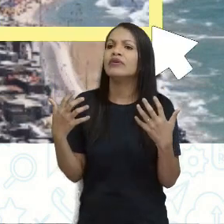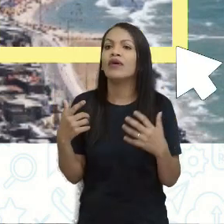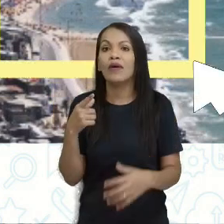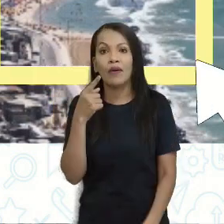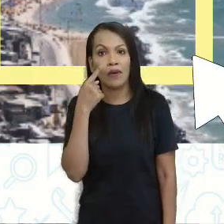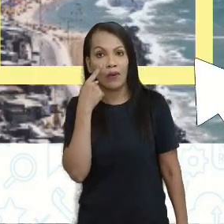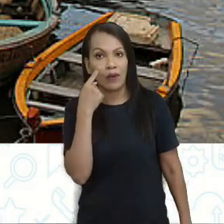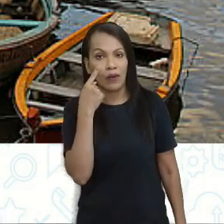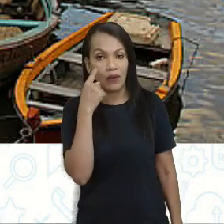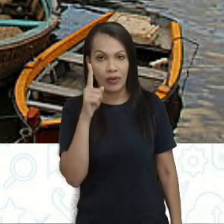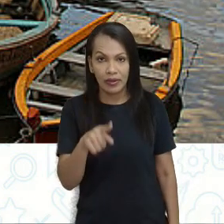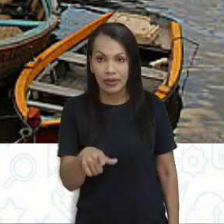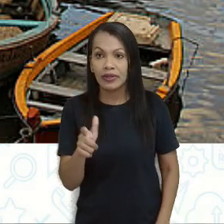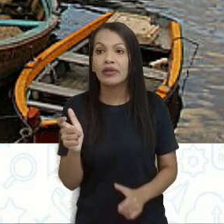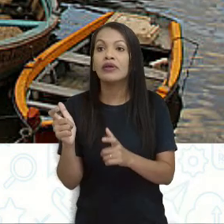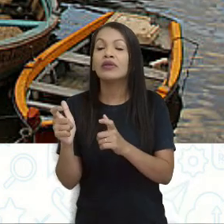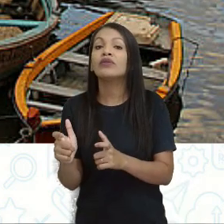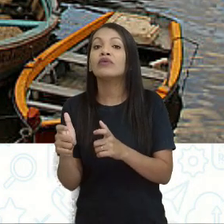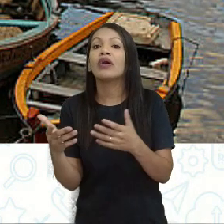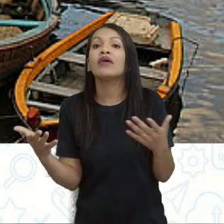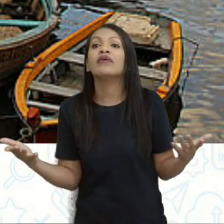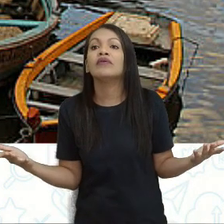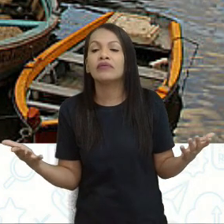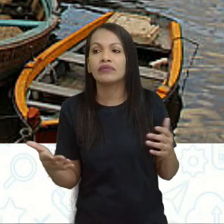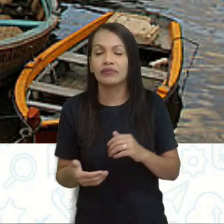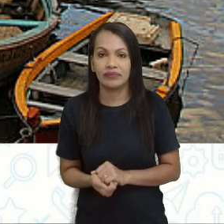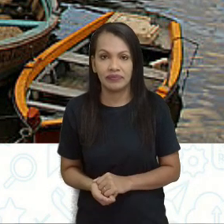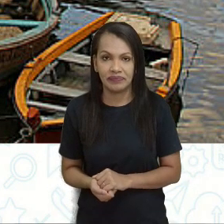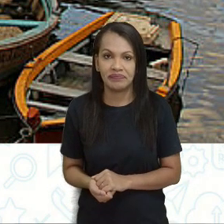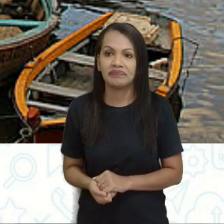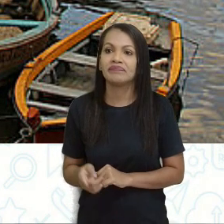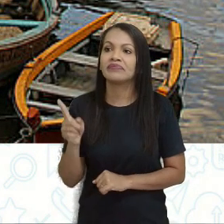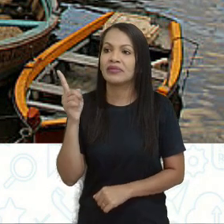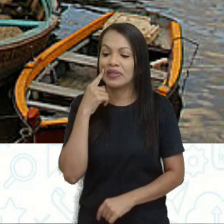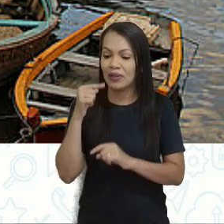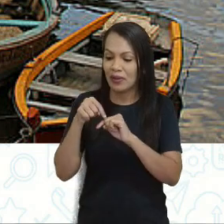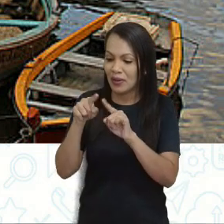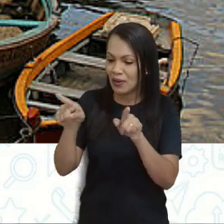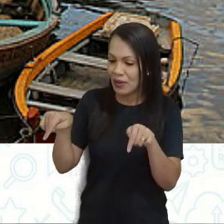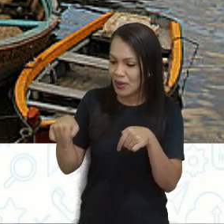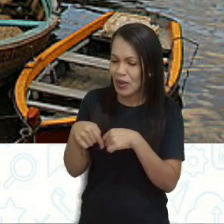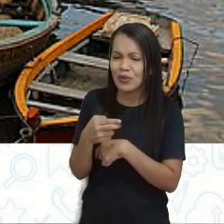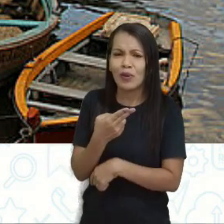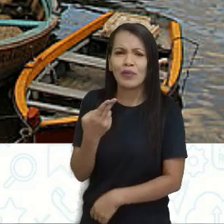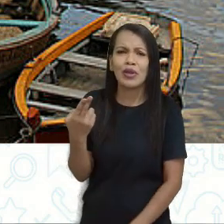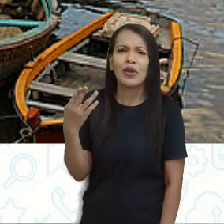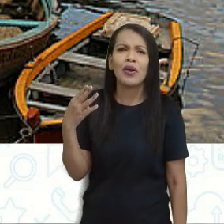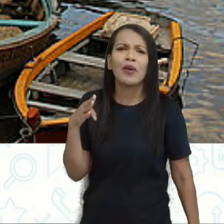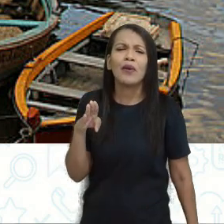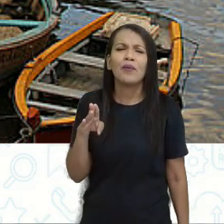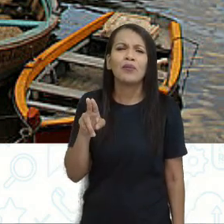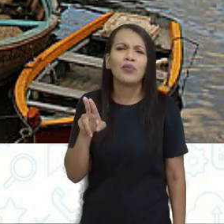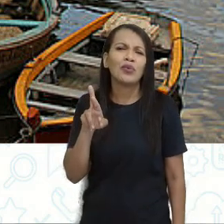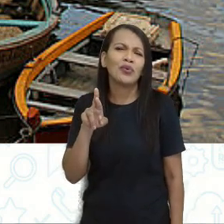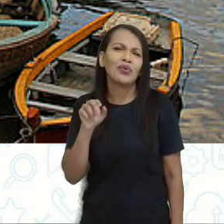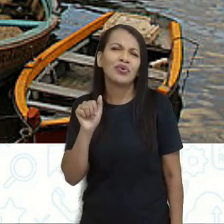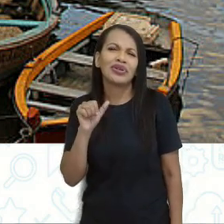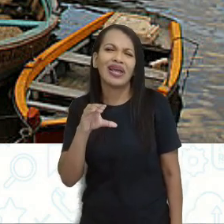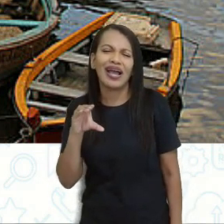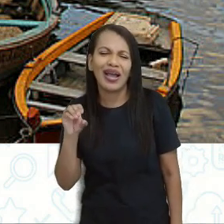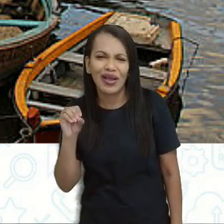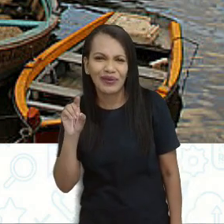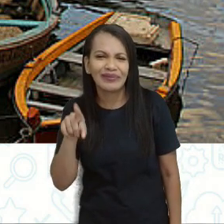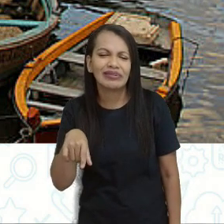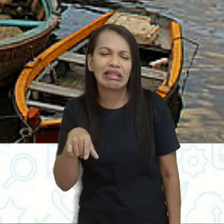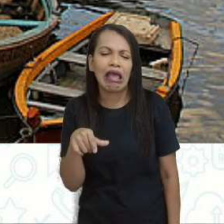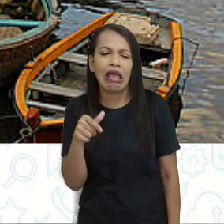Olha só, que lugar é esse famoso, a Brasília Teimosa, o Buraco da Véia, né, o famoso Buraco da Véia. Então, a